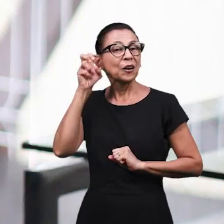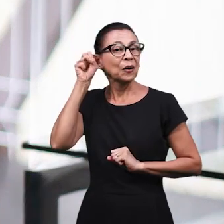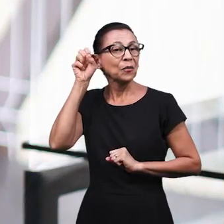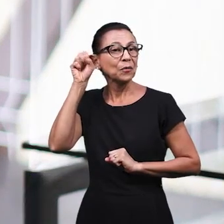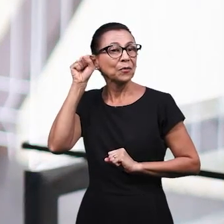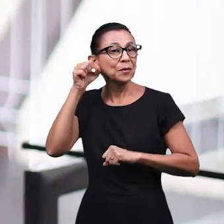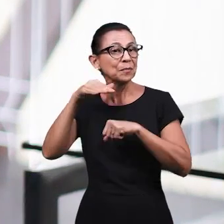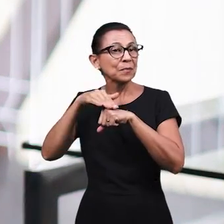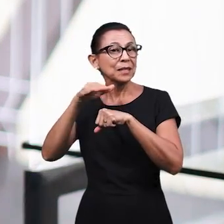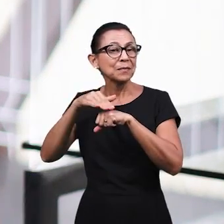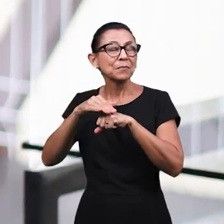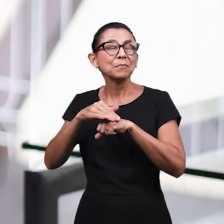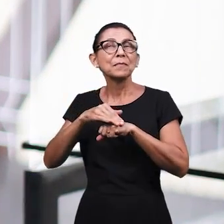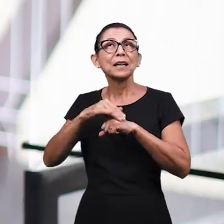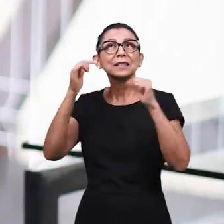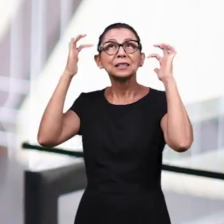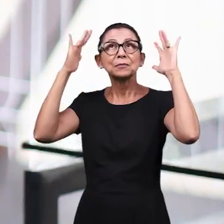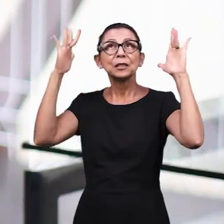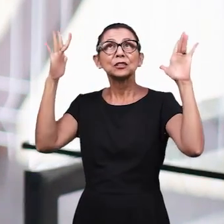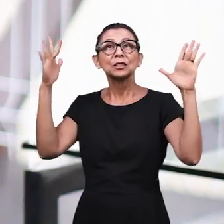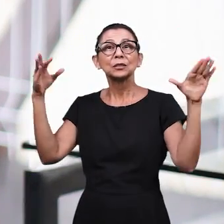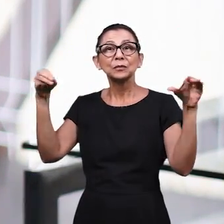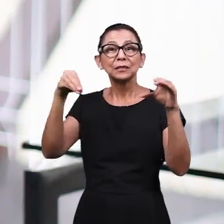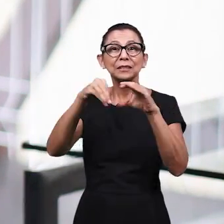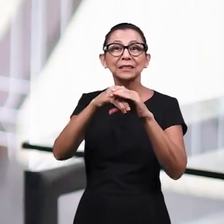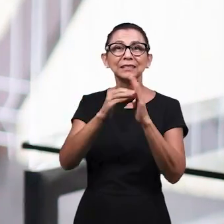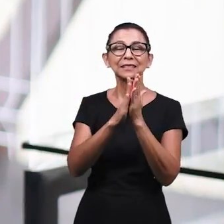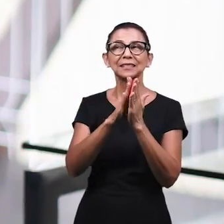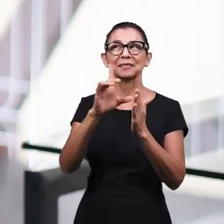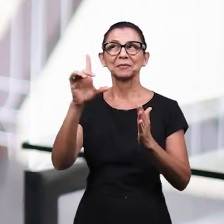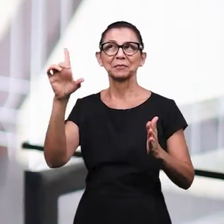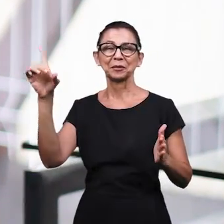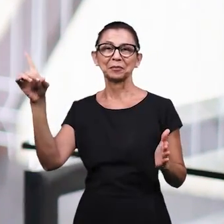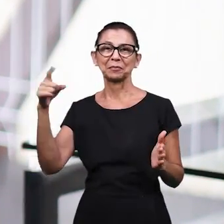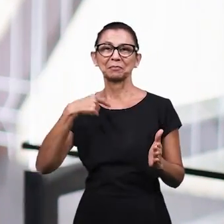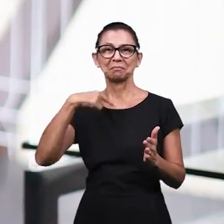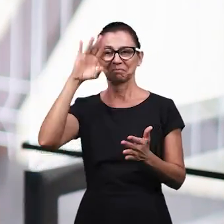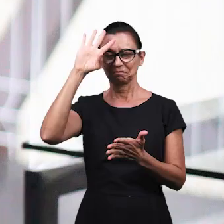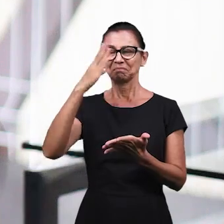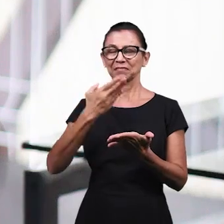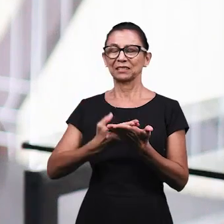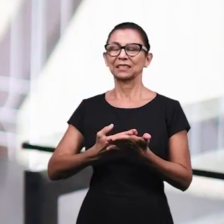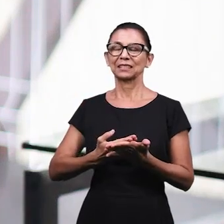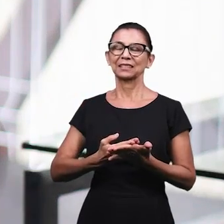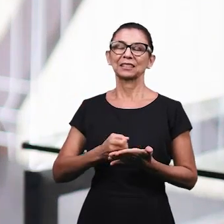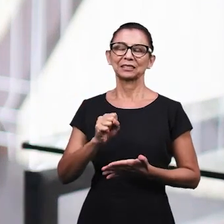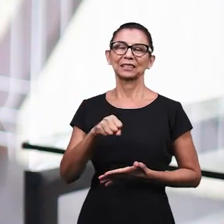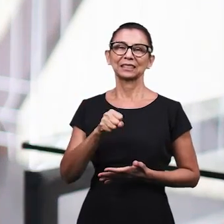e a sensação de estar dentro da Bíblia, de viver aquele momento. Então,